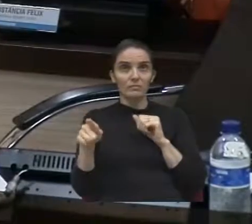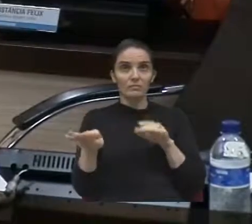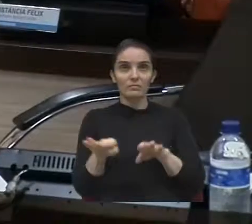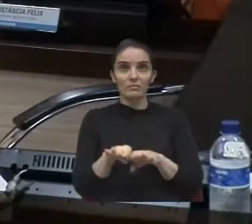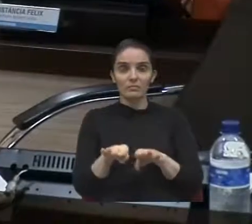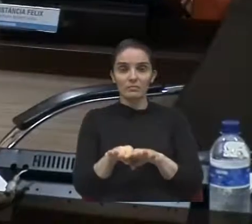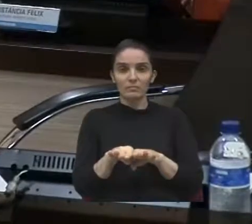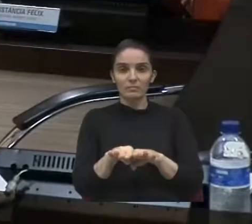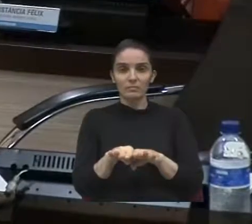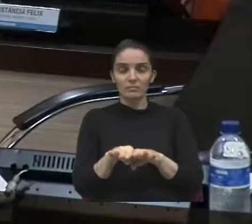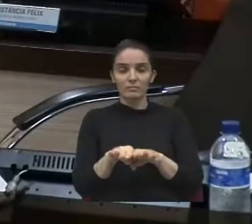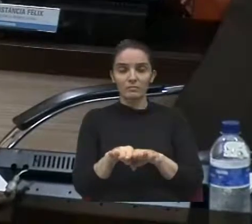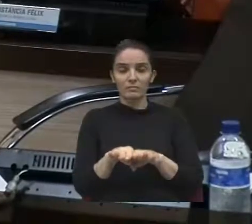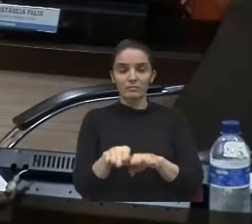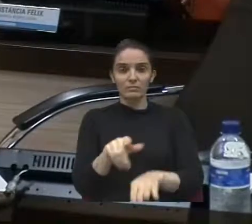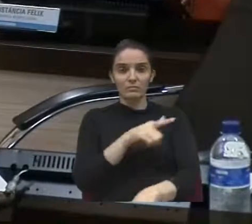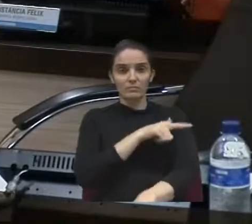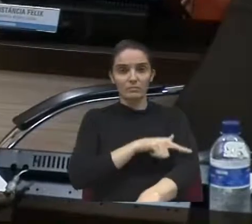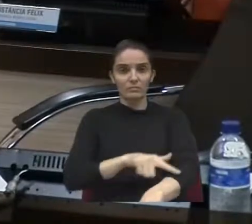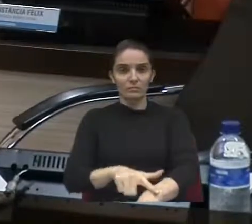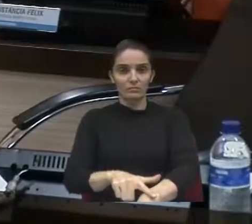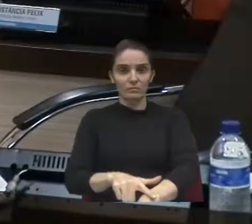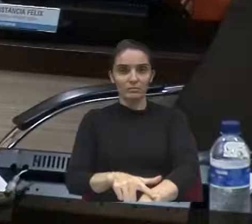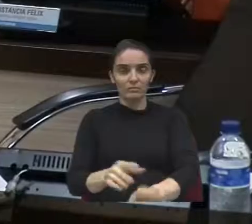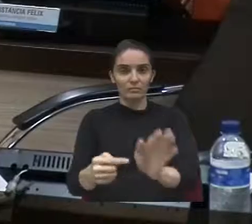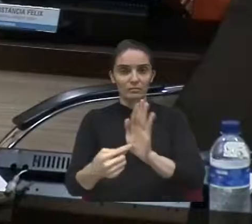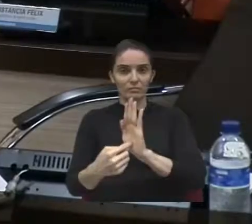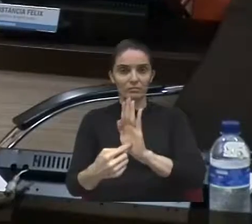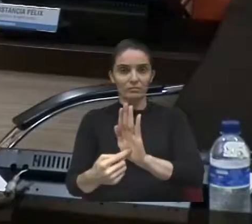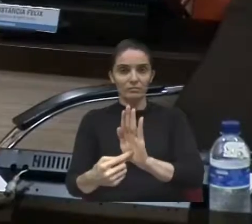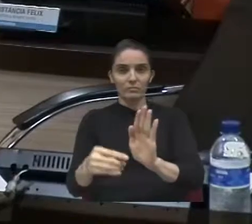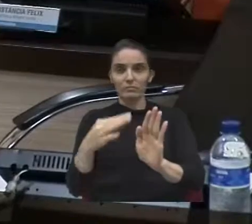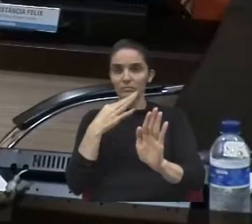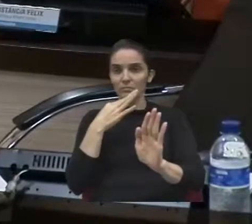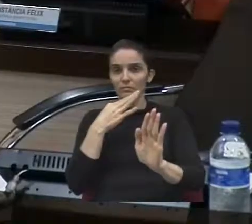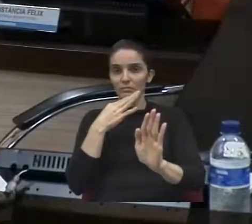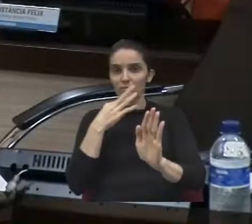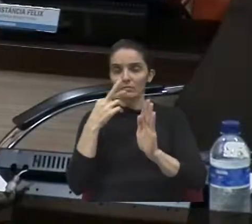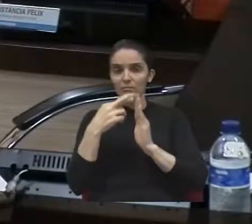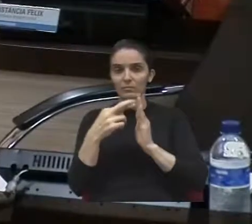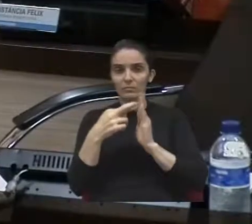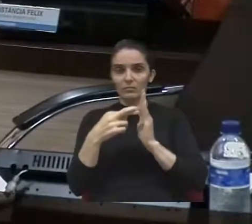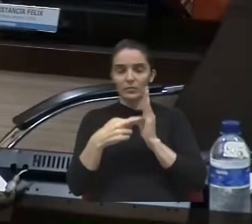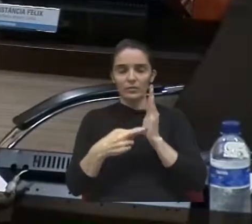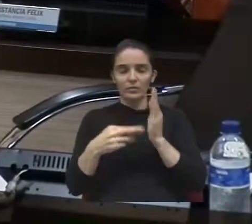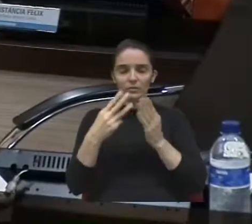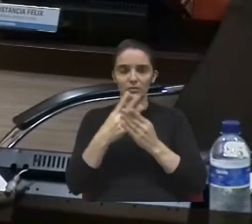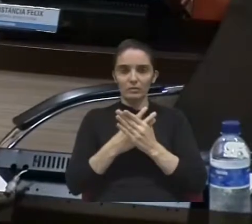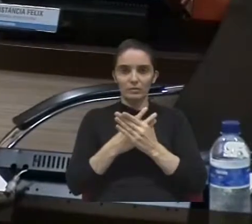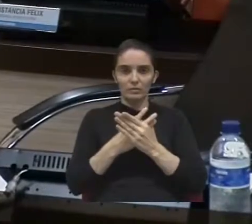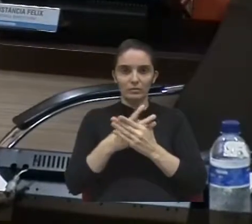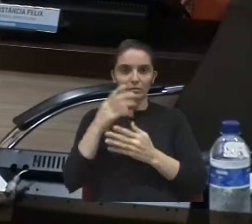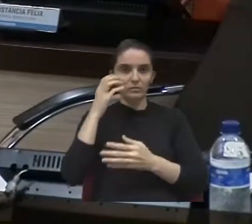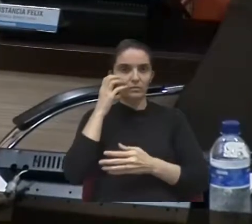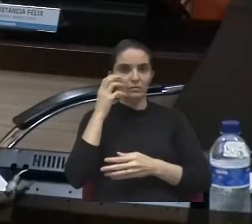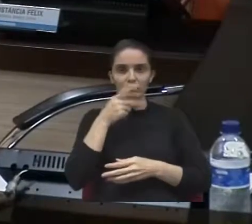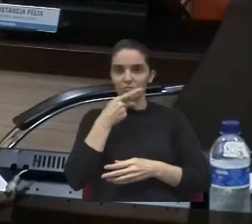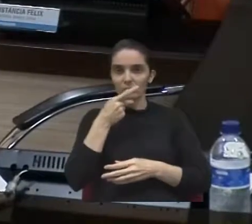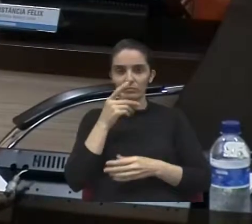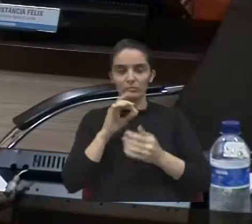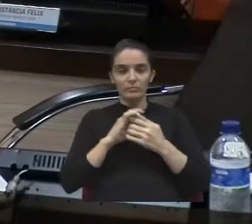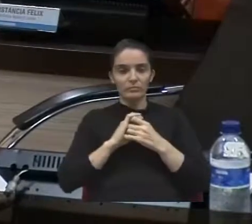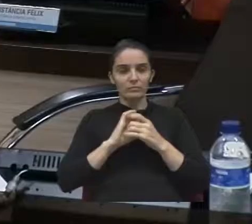gentil, buscando mostrar o conhecimento pleno do regimento e deixando que o senhor falasse e contribuísse um pouco mais para a